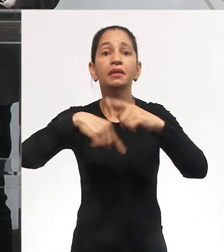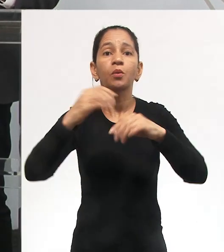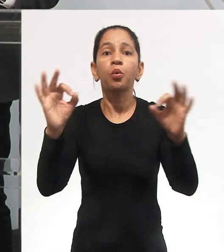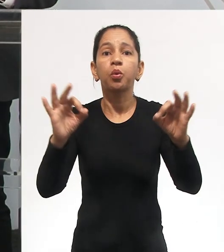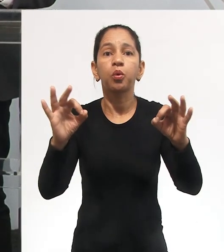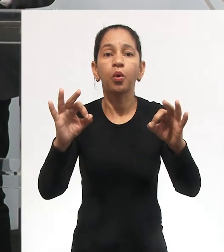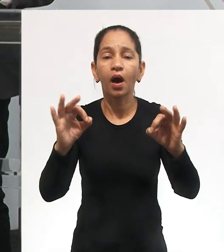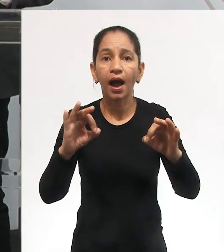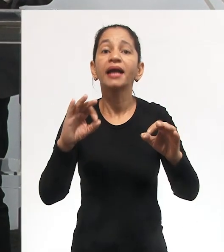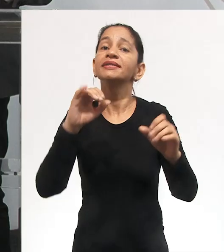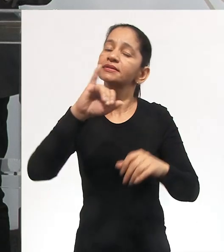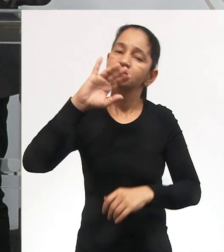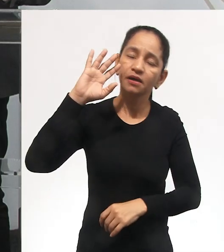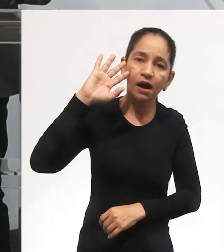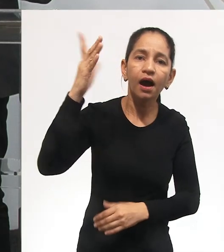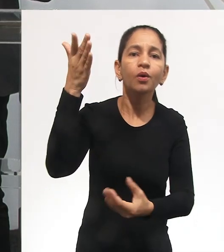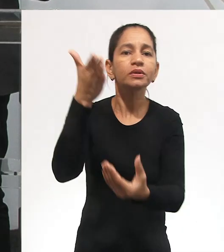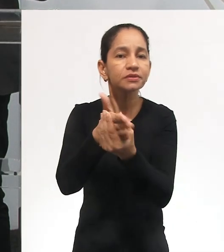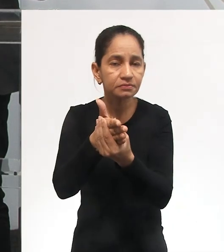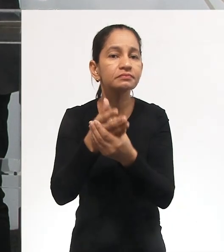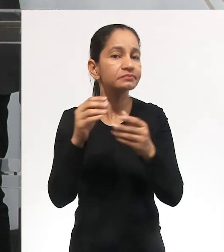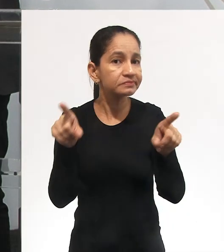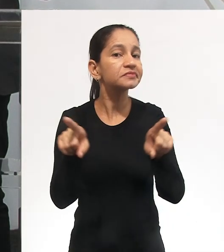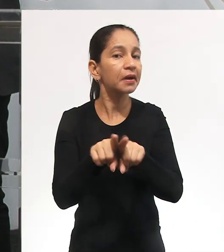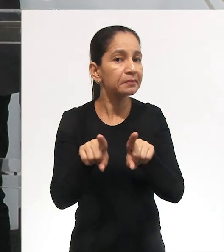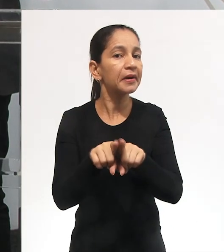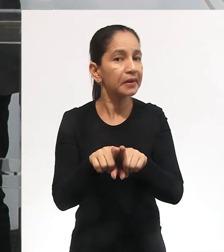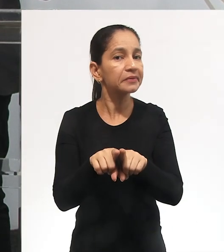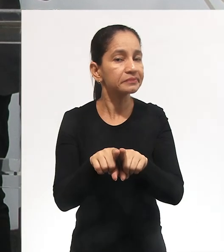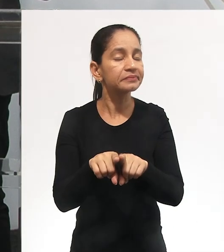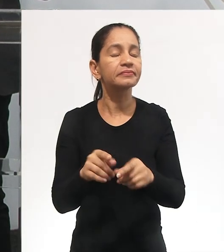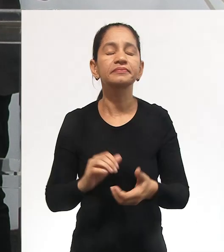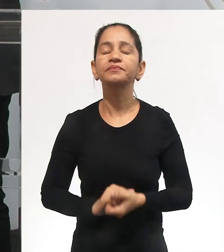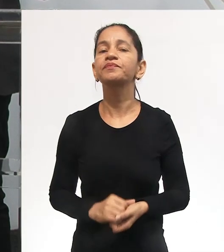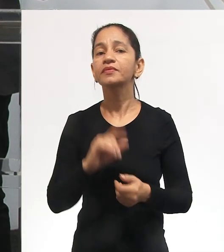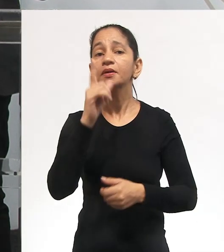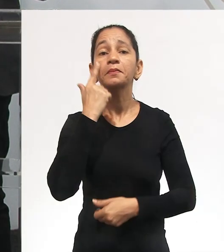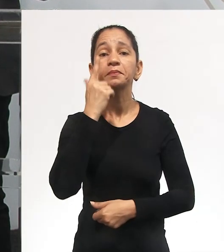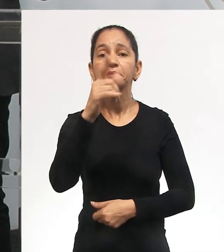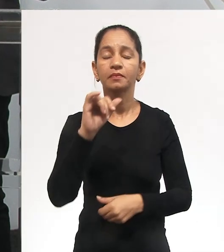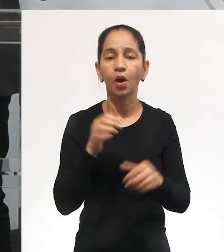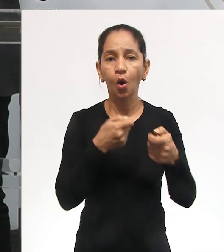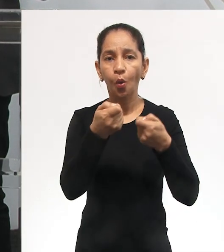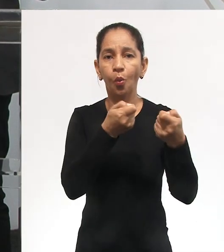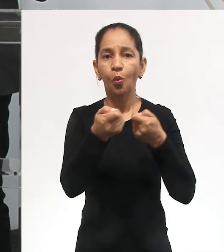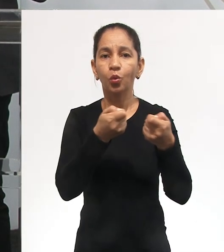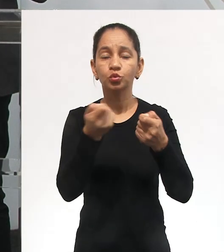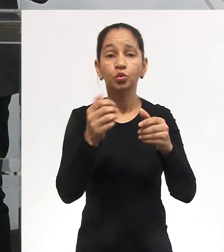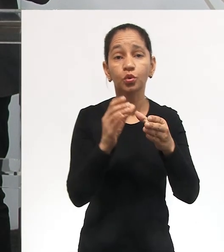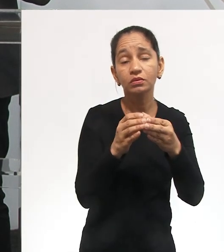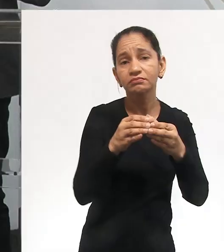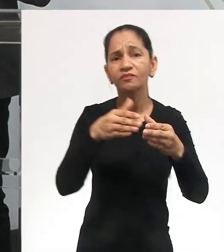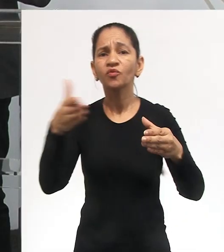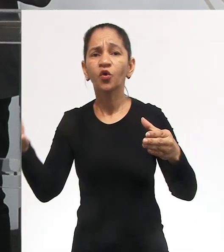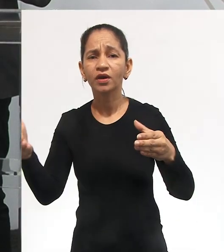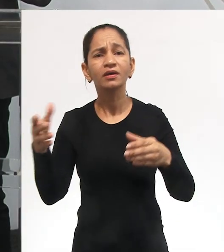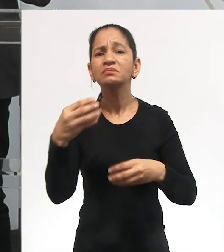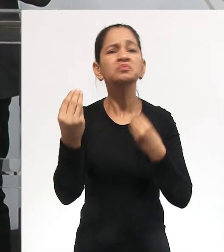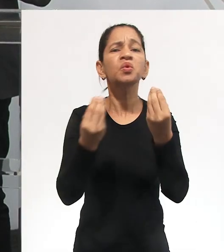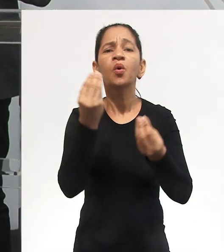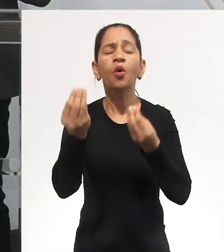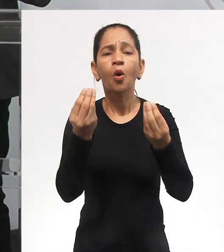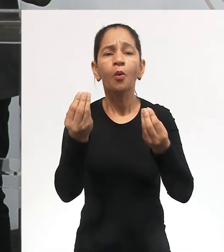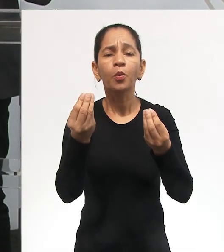judicial, nesses padrões. Já o controle externo, ele tem uma função um pouco mais afastada, né? A gente observa que quem